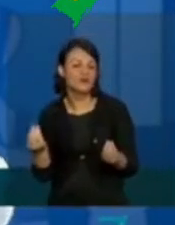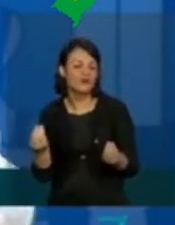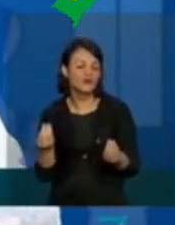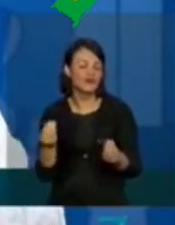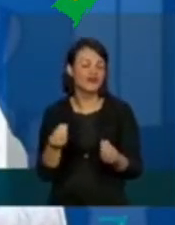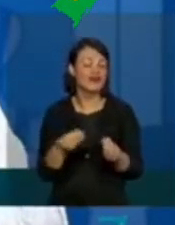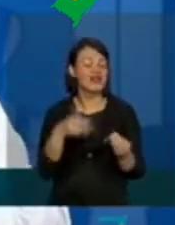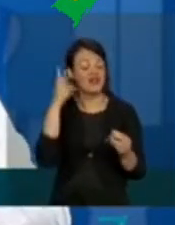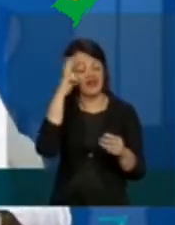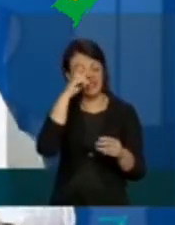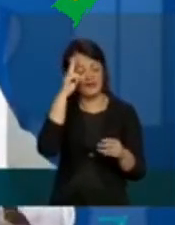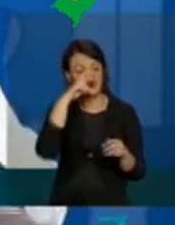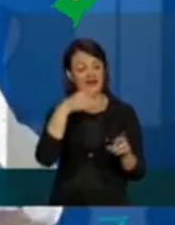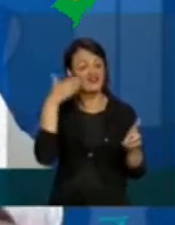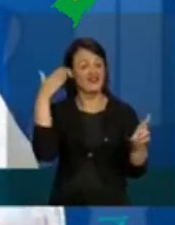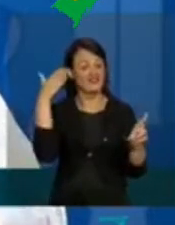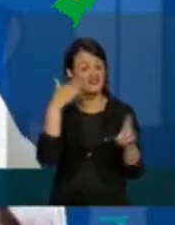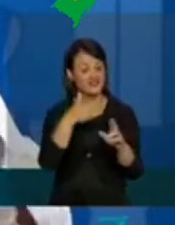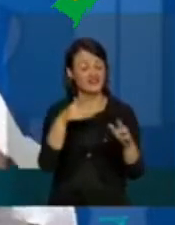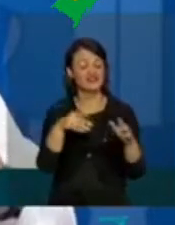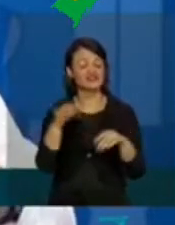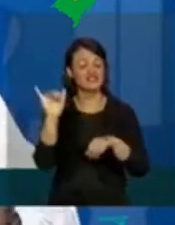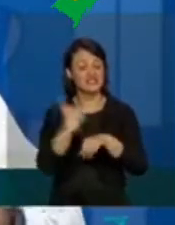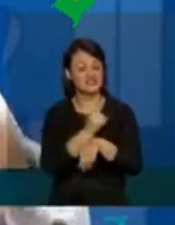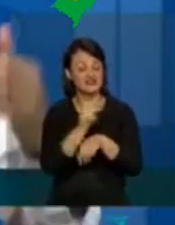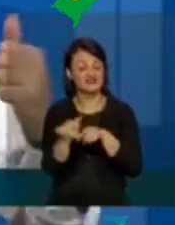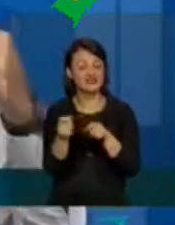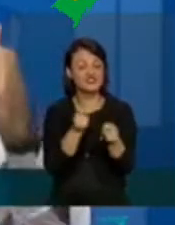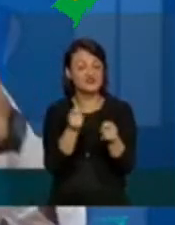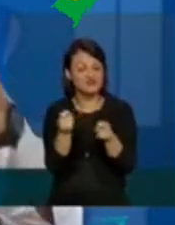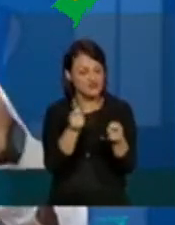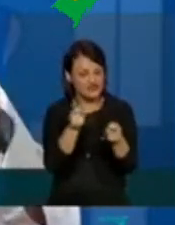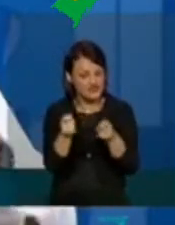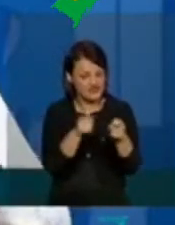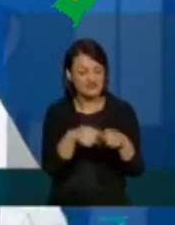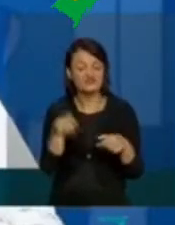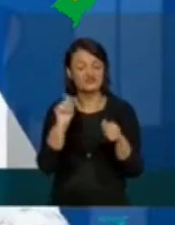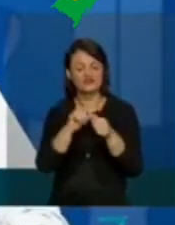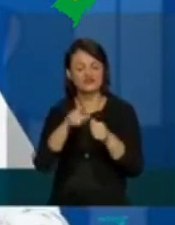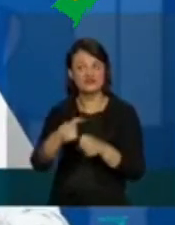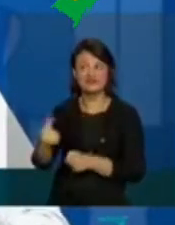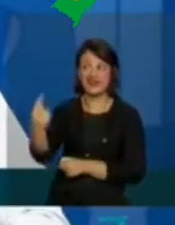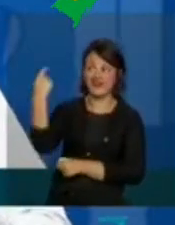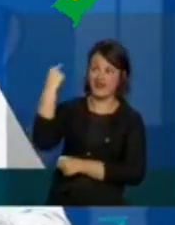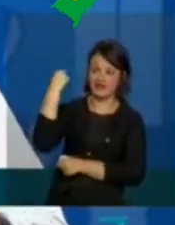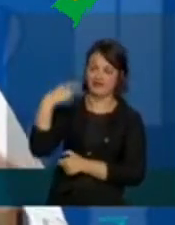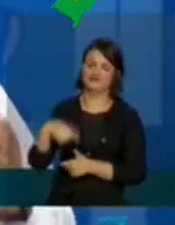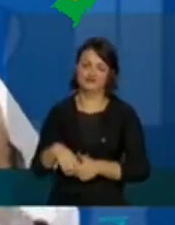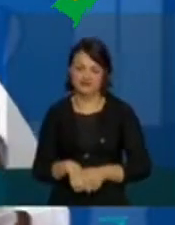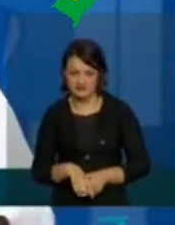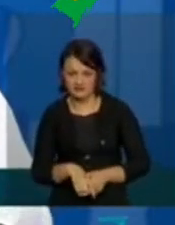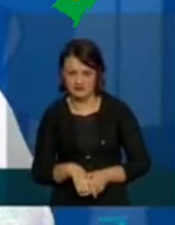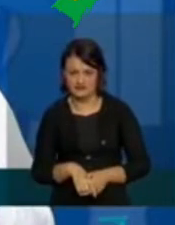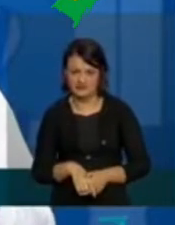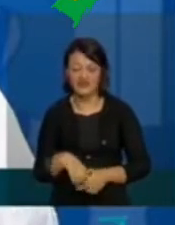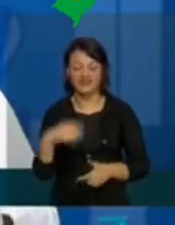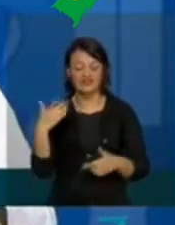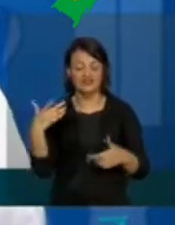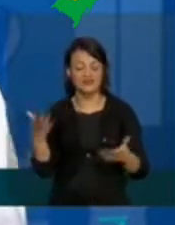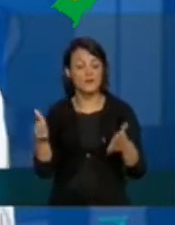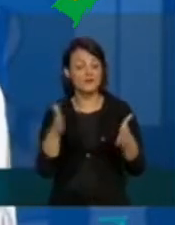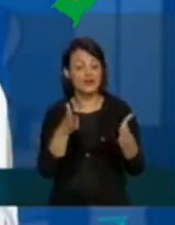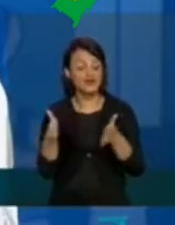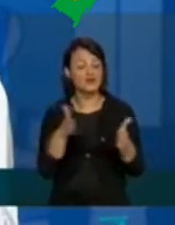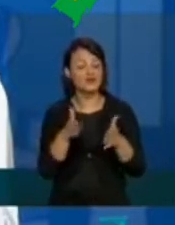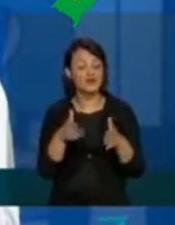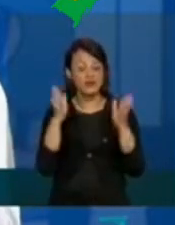das referências do plano de contingência que está feito lá atrás. Então, o momento é